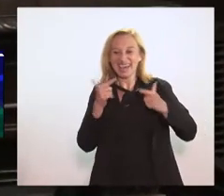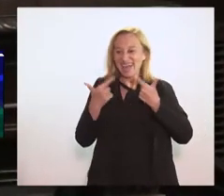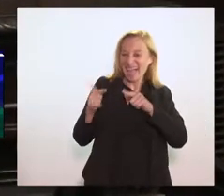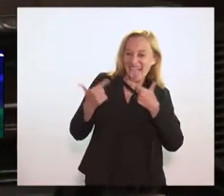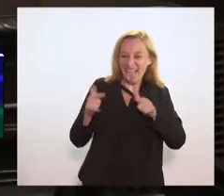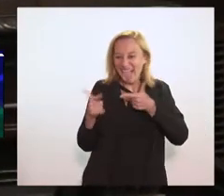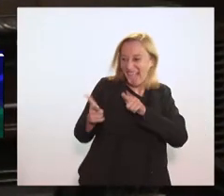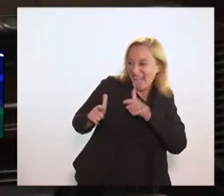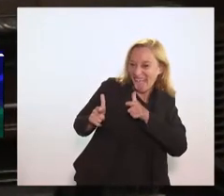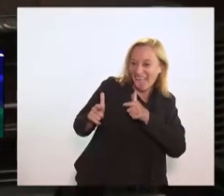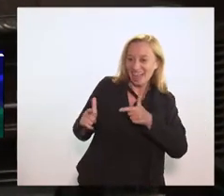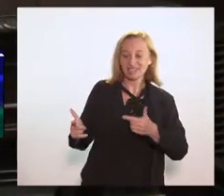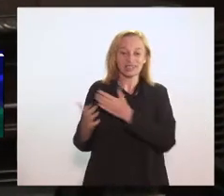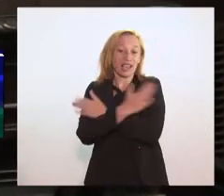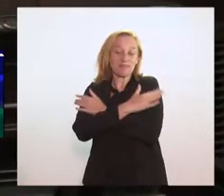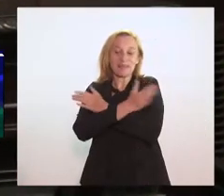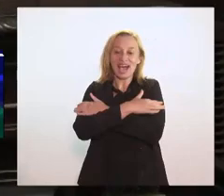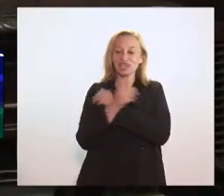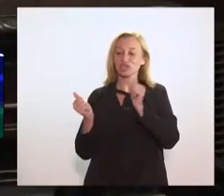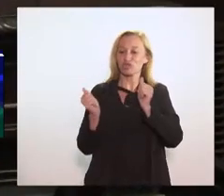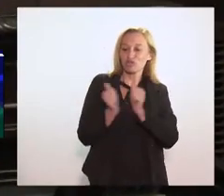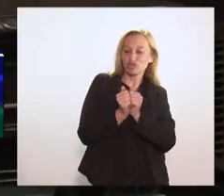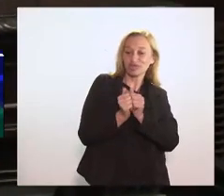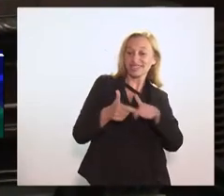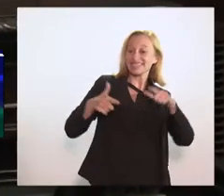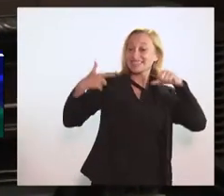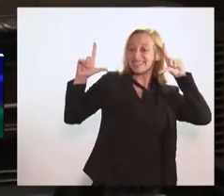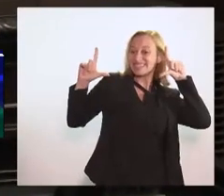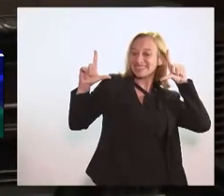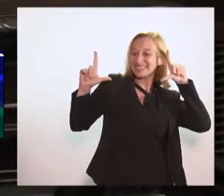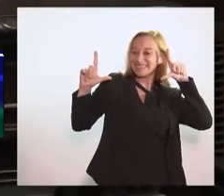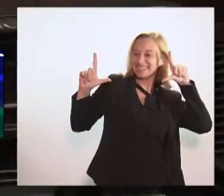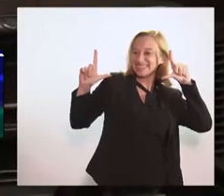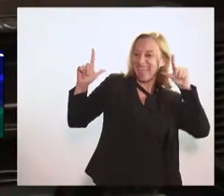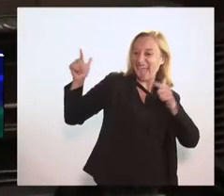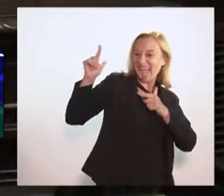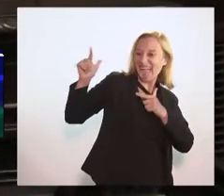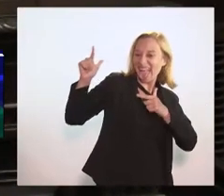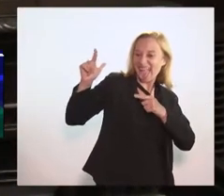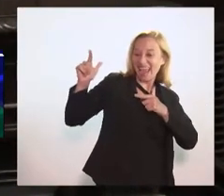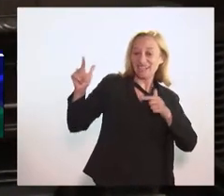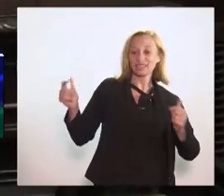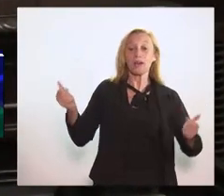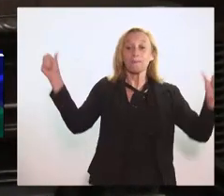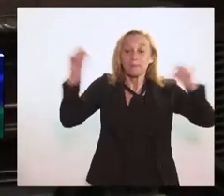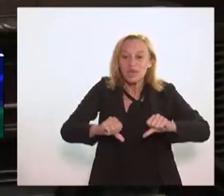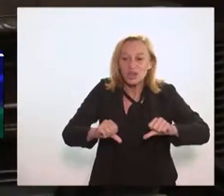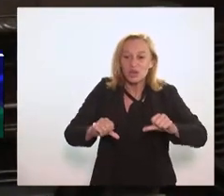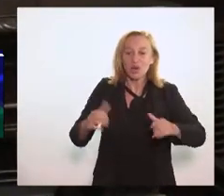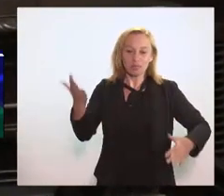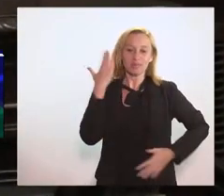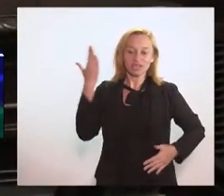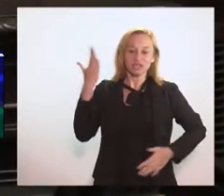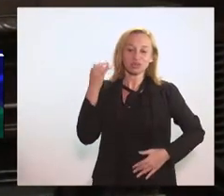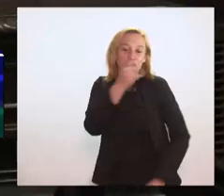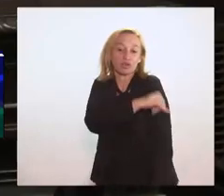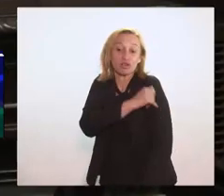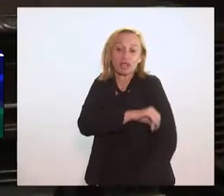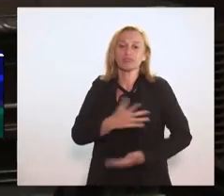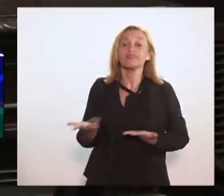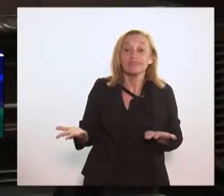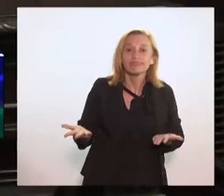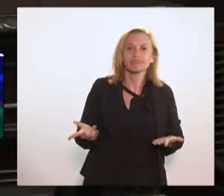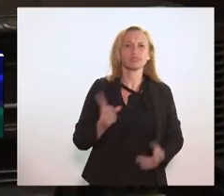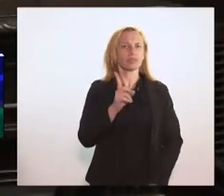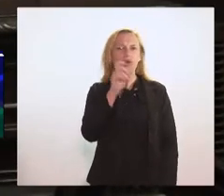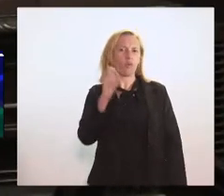Rio de Janeiro, abraçadinho, aos sorrisos, festejando ao lado dos piores traficantes do Rio de Janeiro.